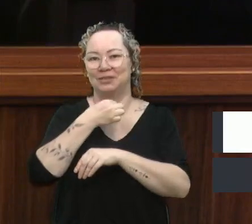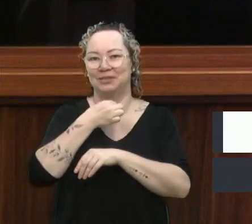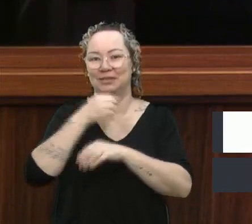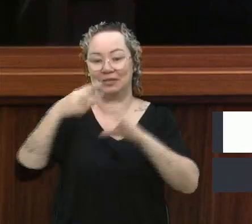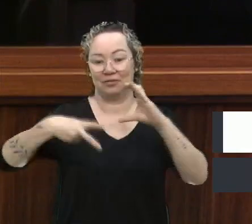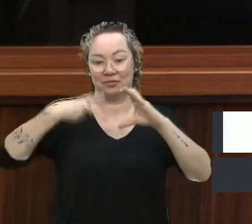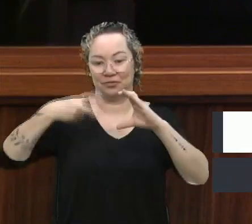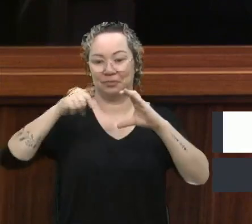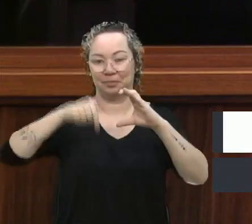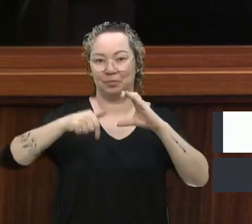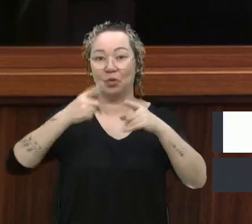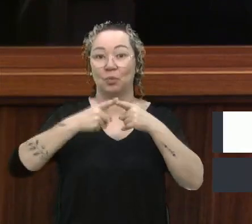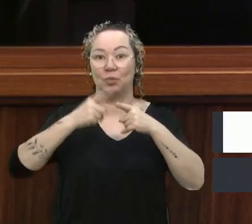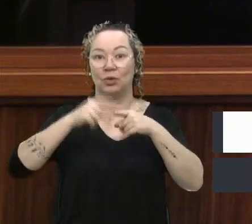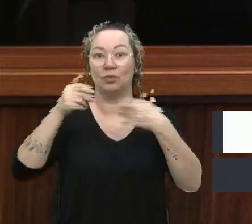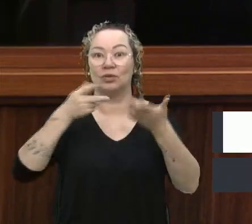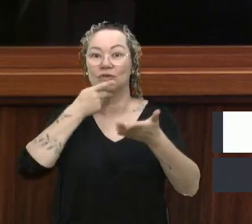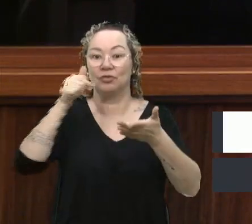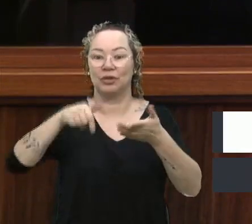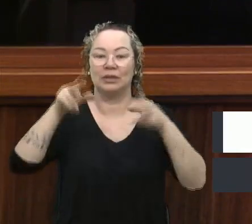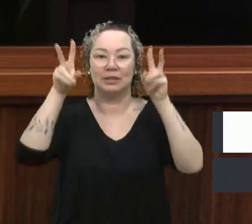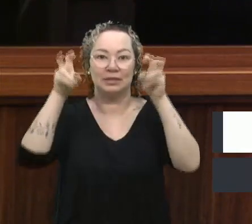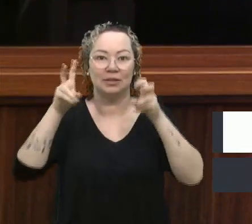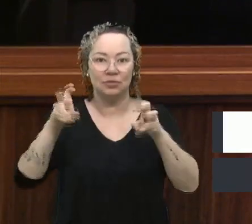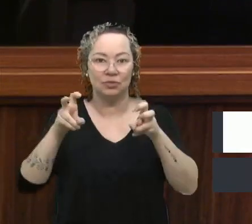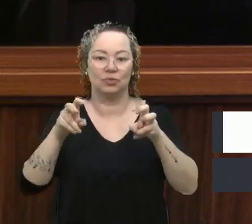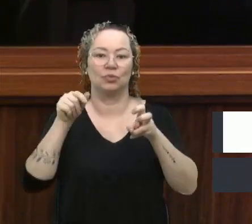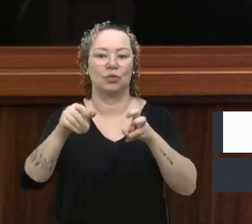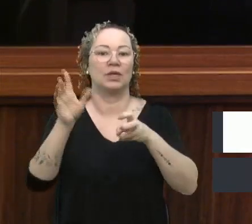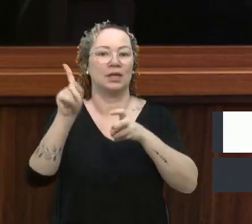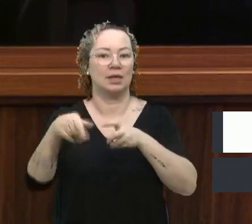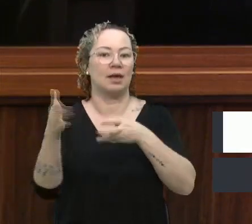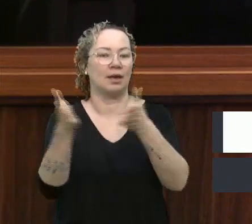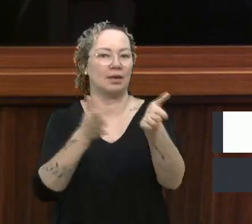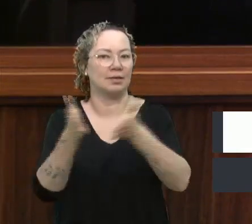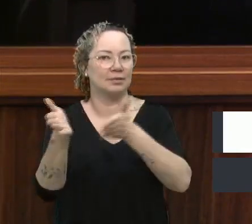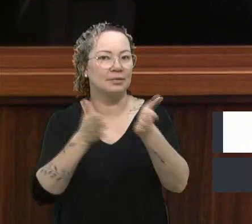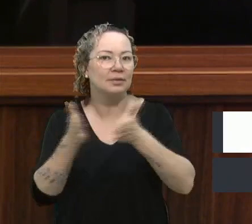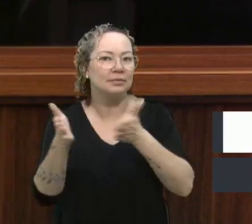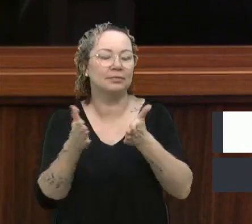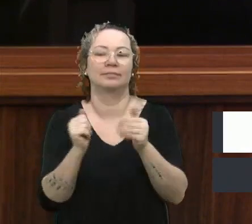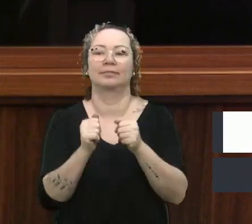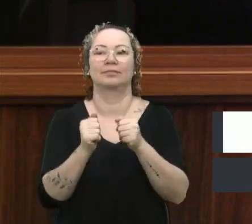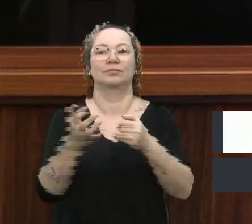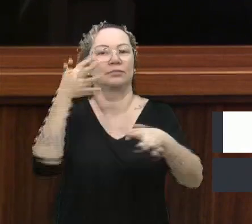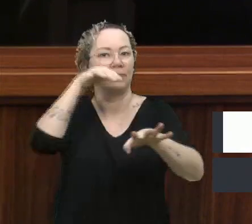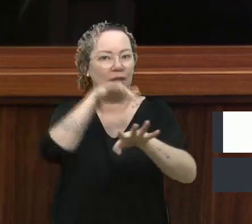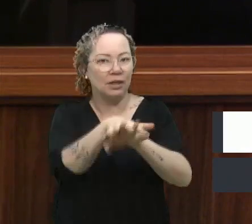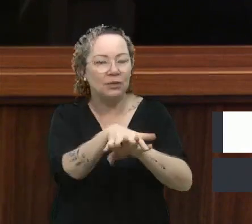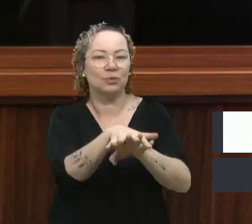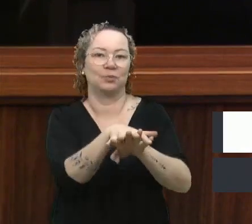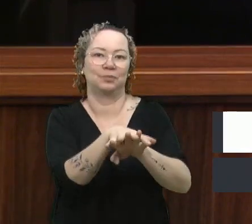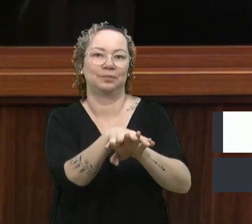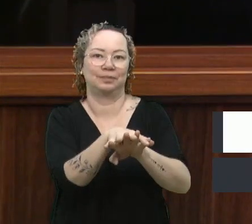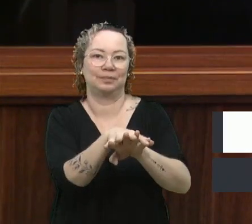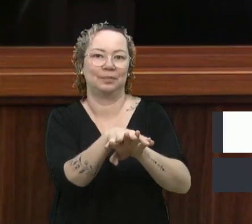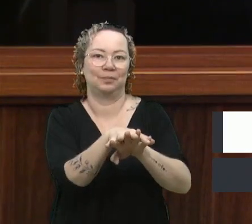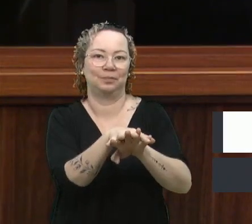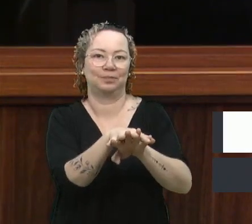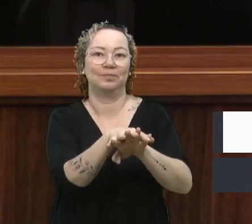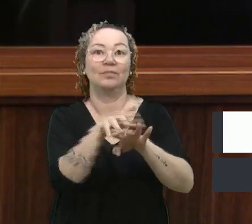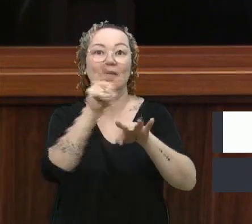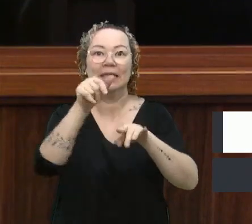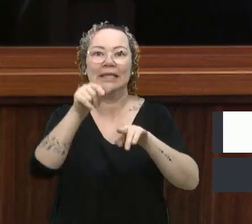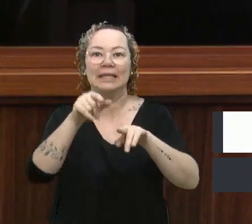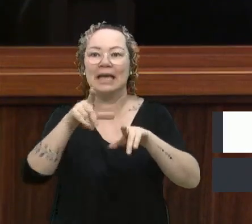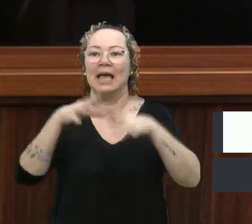trata de algo que fala de acessibilidade, que fala de inclusão, que fala de